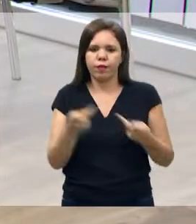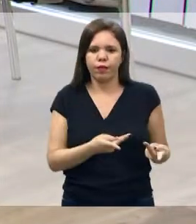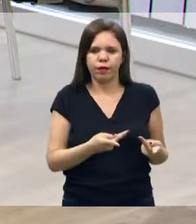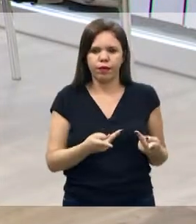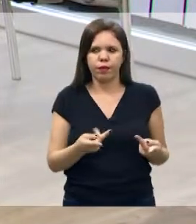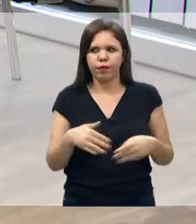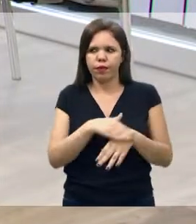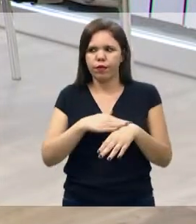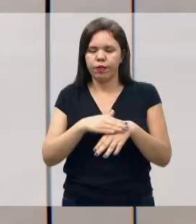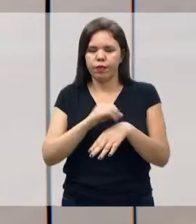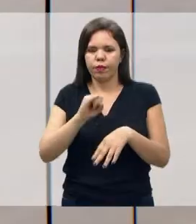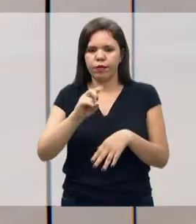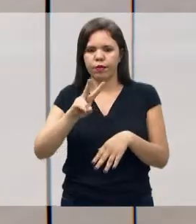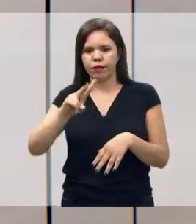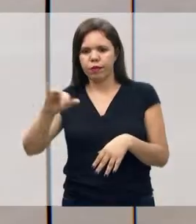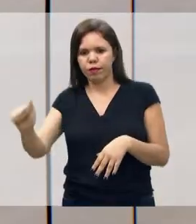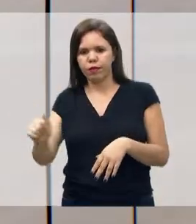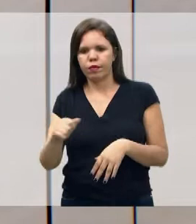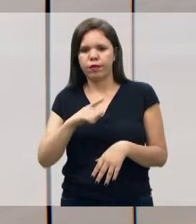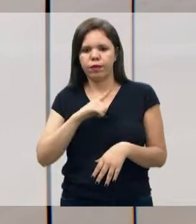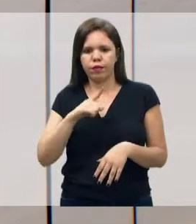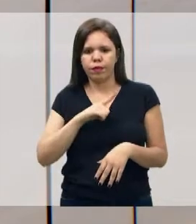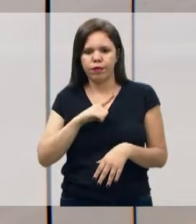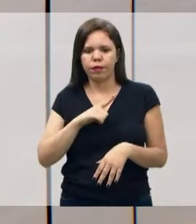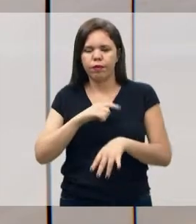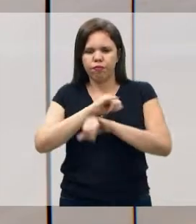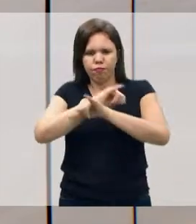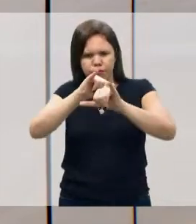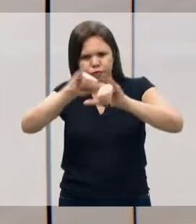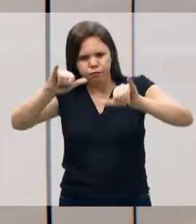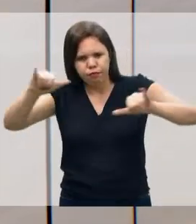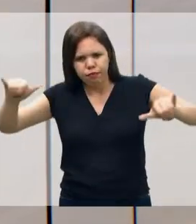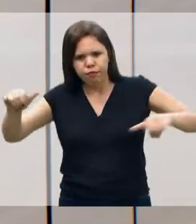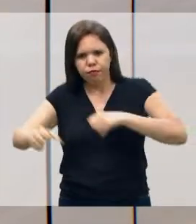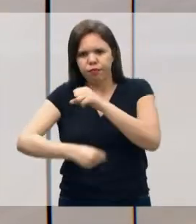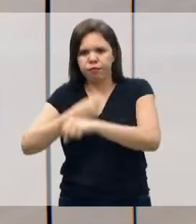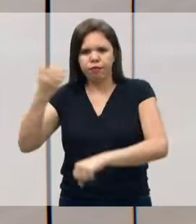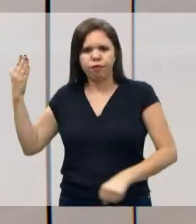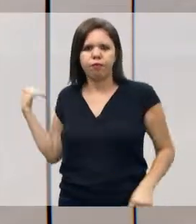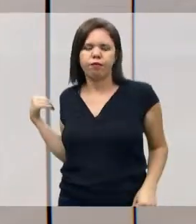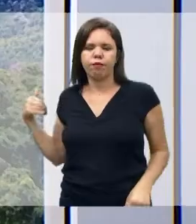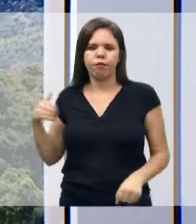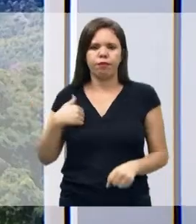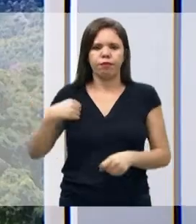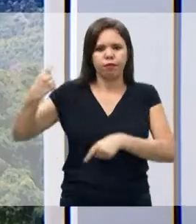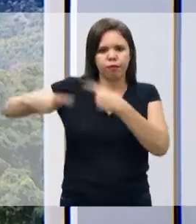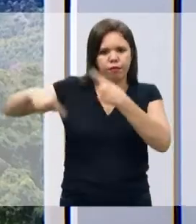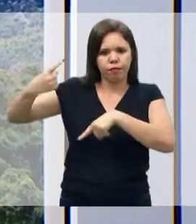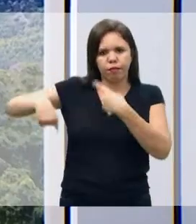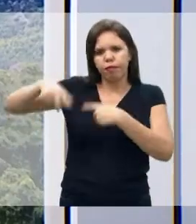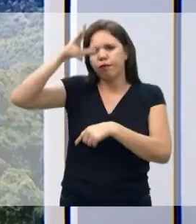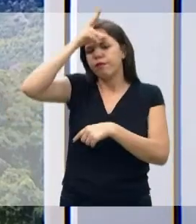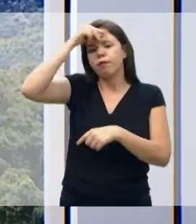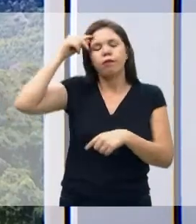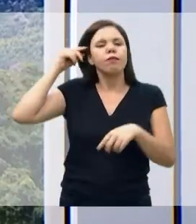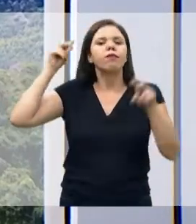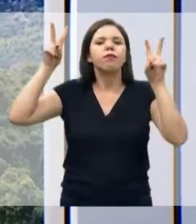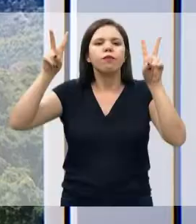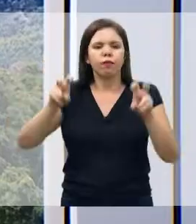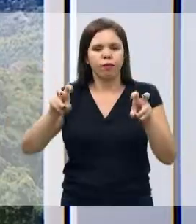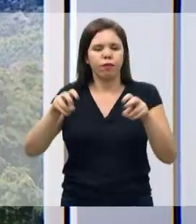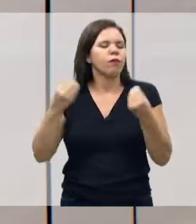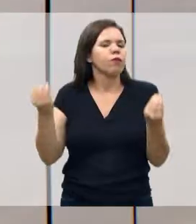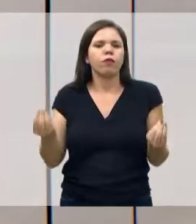Silvia. Silvia, a gente teve aí essa campanha lançada ano passado, na verdade, uma política pública, né, com esse tema. De